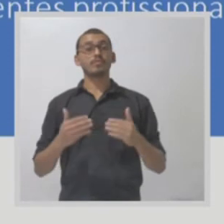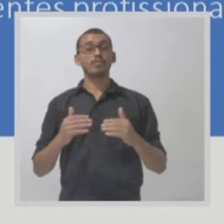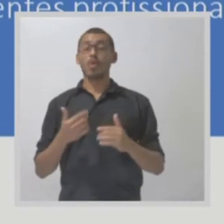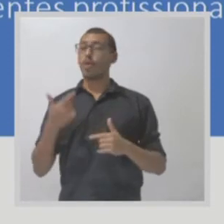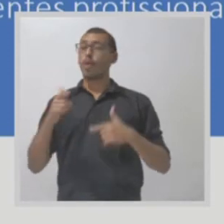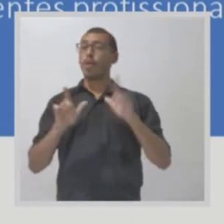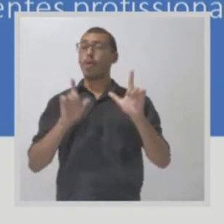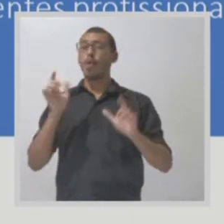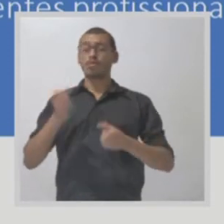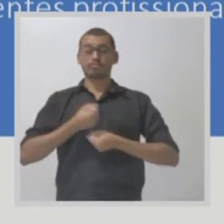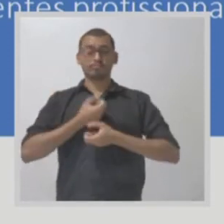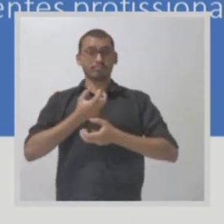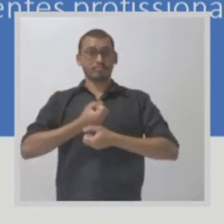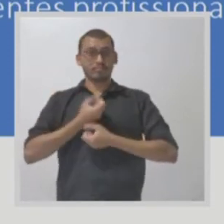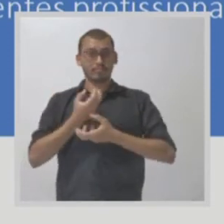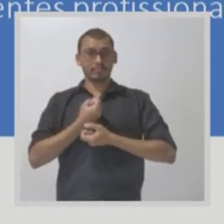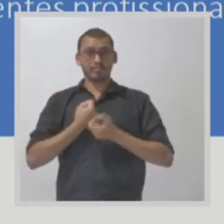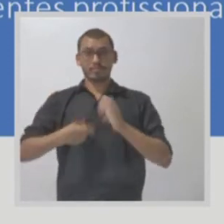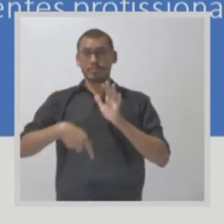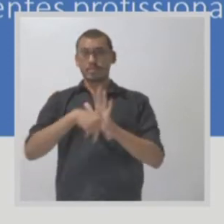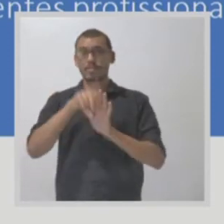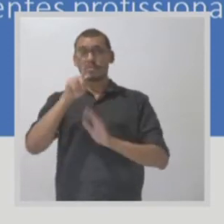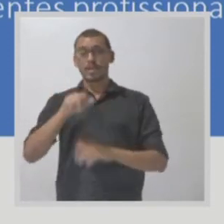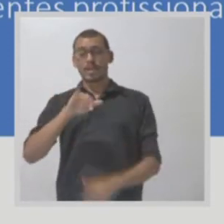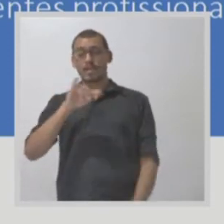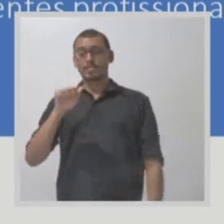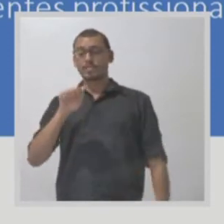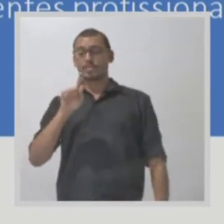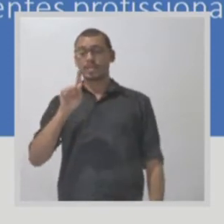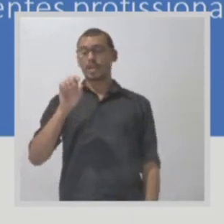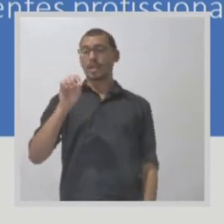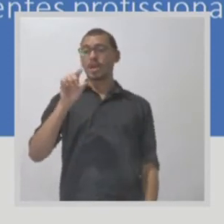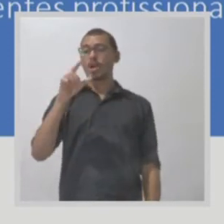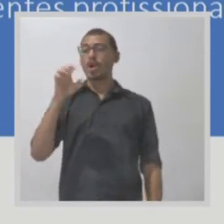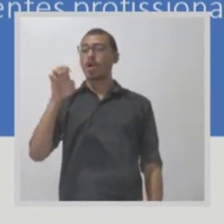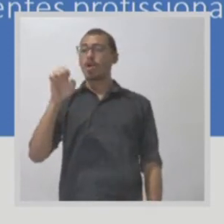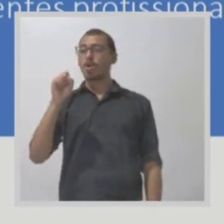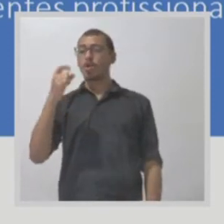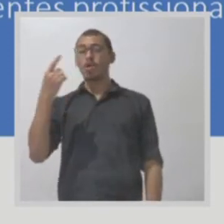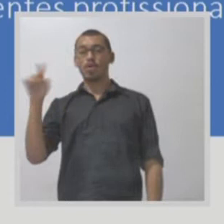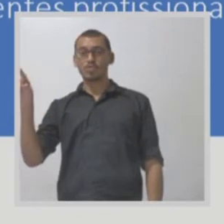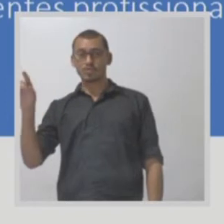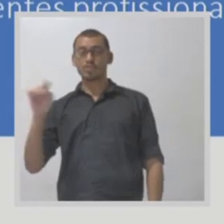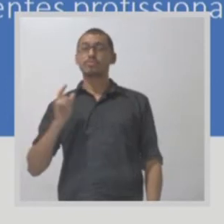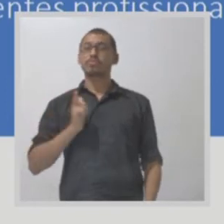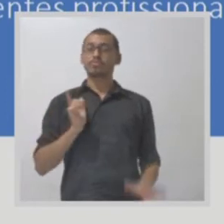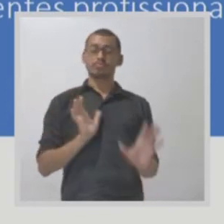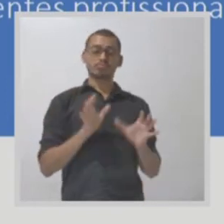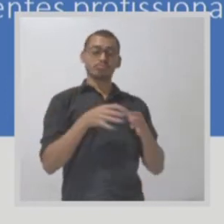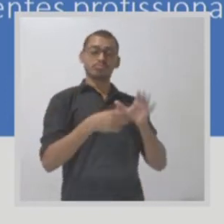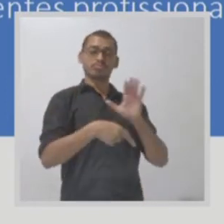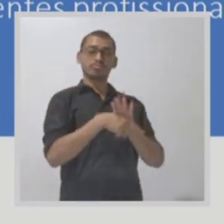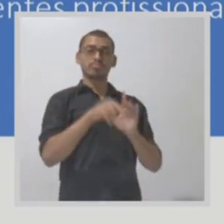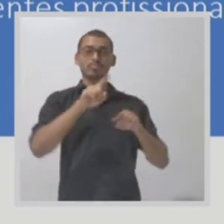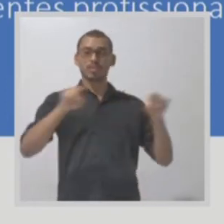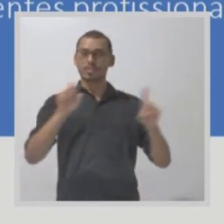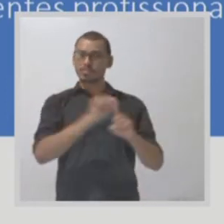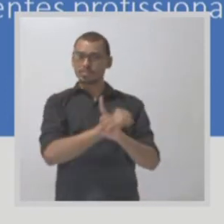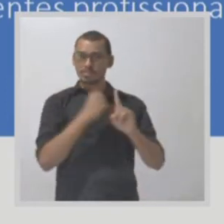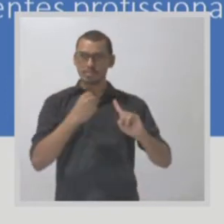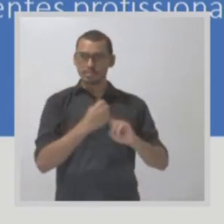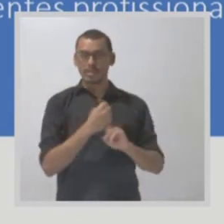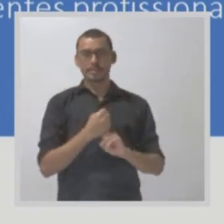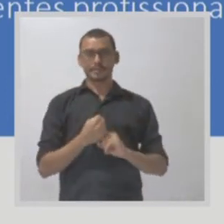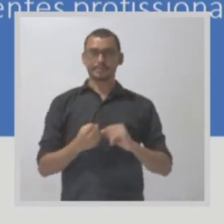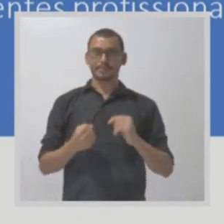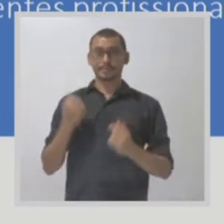Outras expressões são os jargões, que também se englobam nessas variedades sociais. Aqui